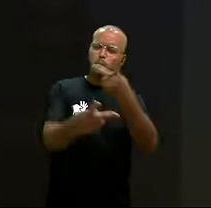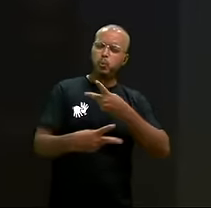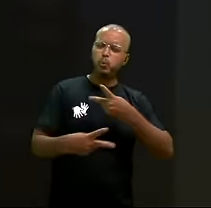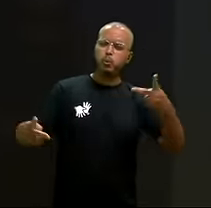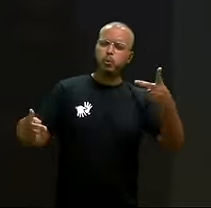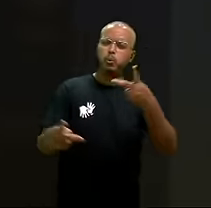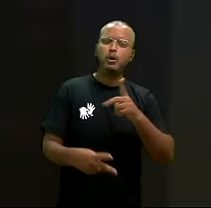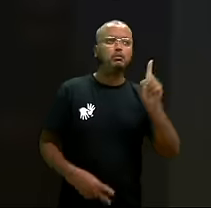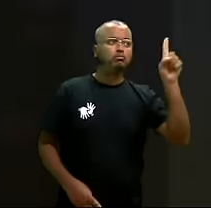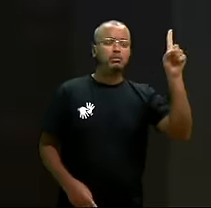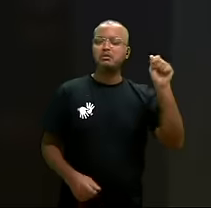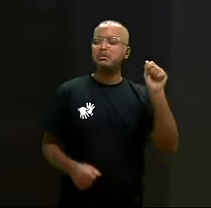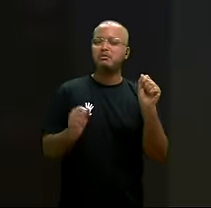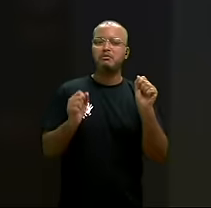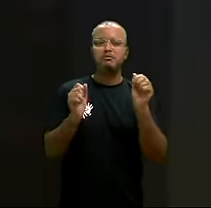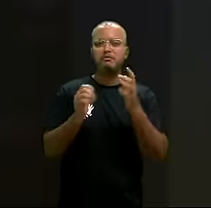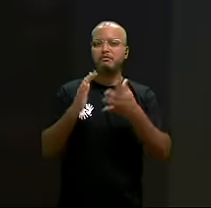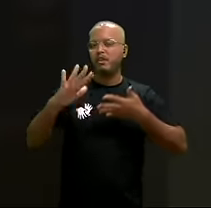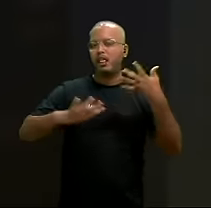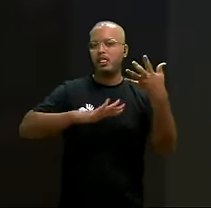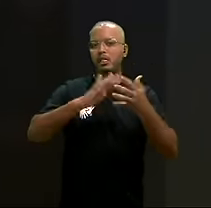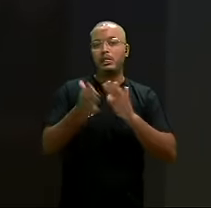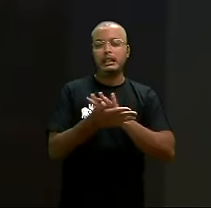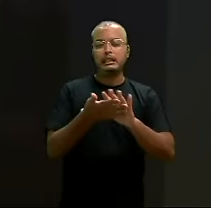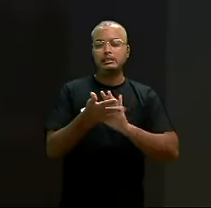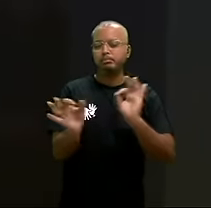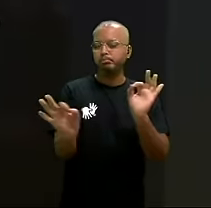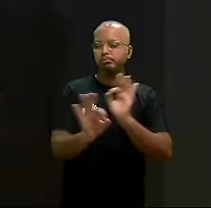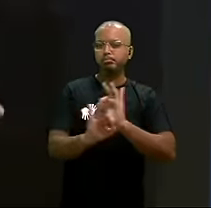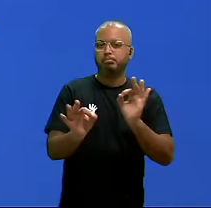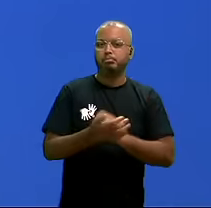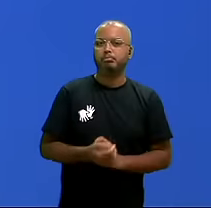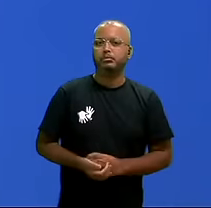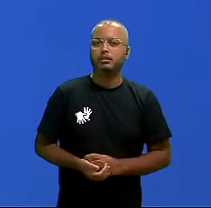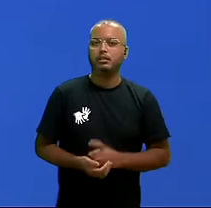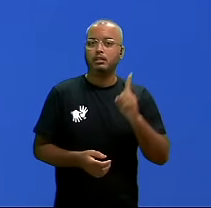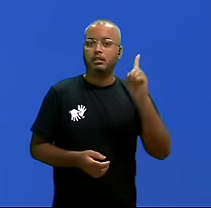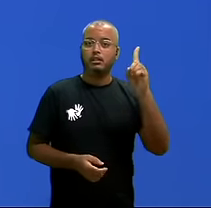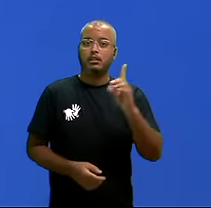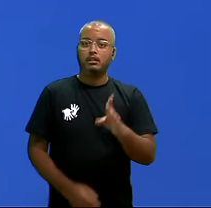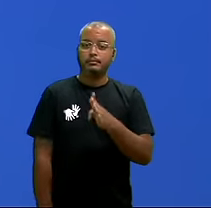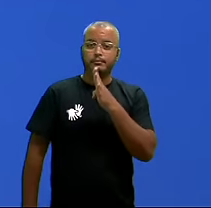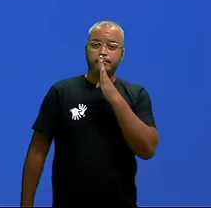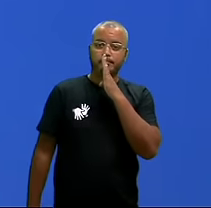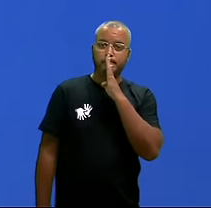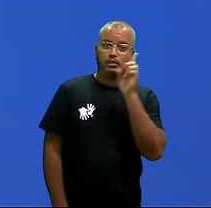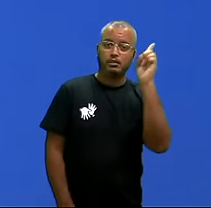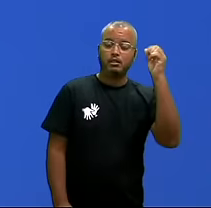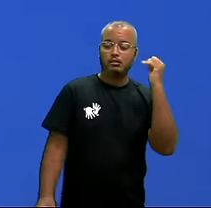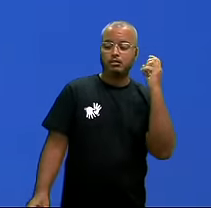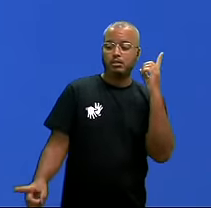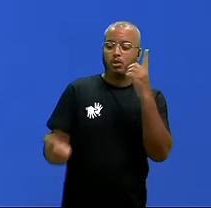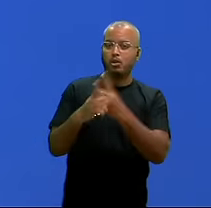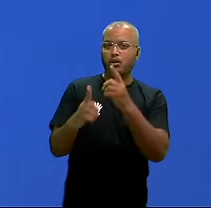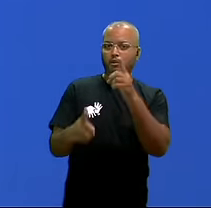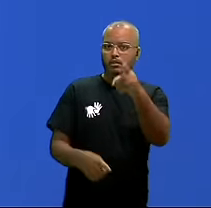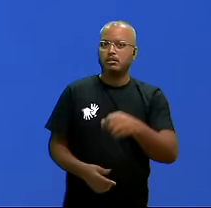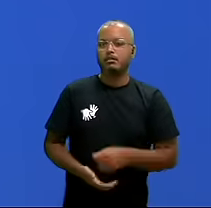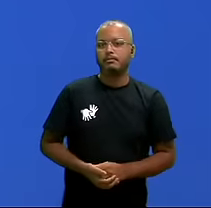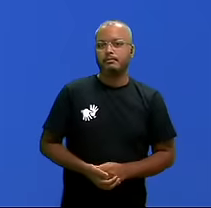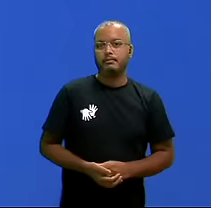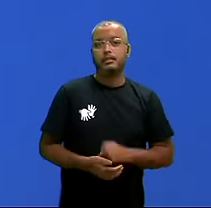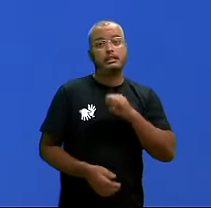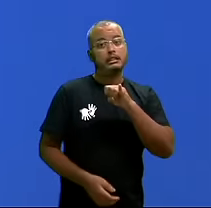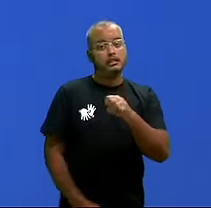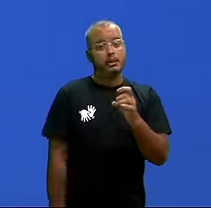não falou nada. Porque Deus vai na dimensão que você está para falar com você. Está com medo,